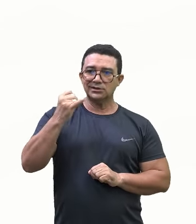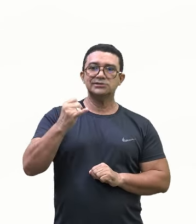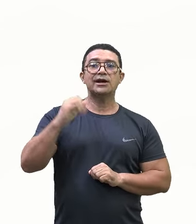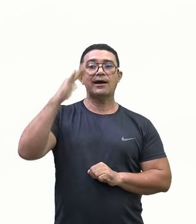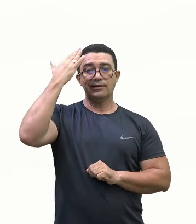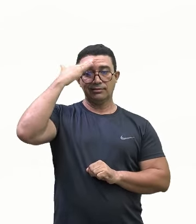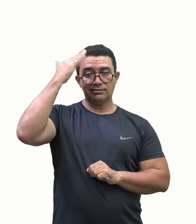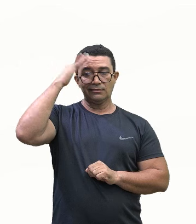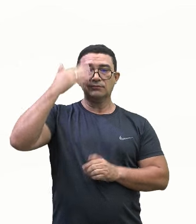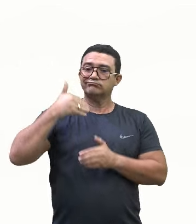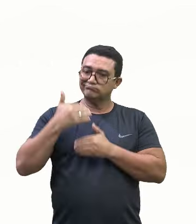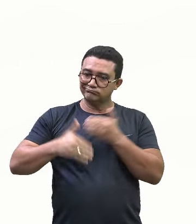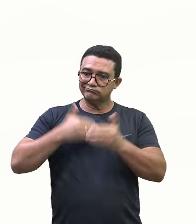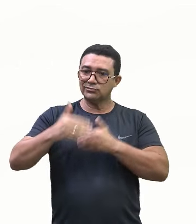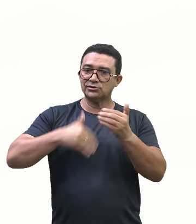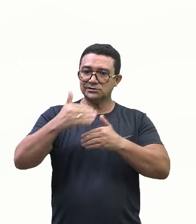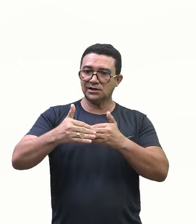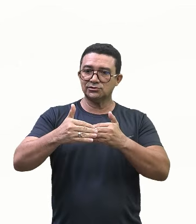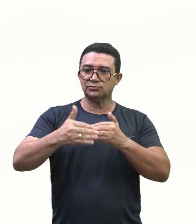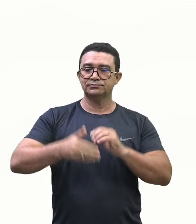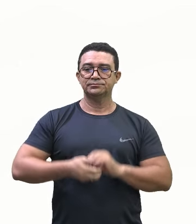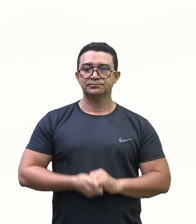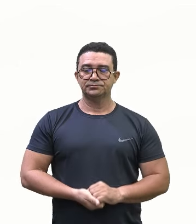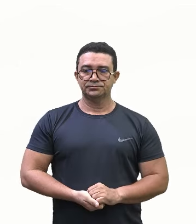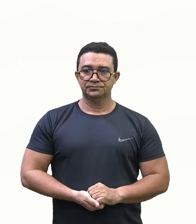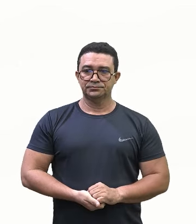esse processo. Quando a gente fala